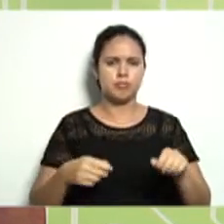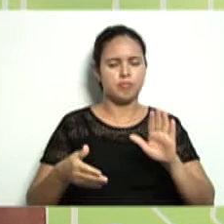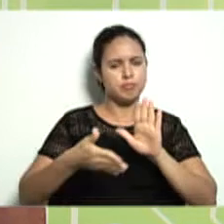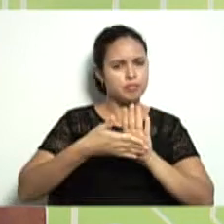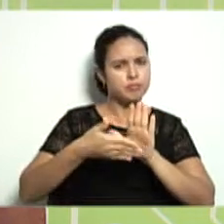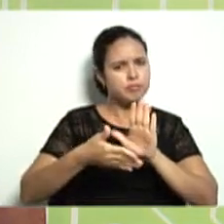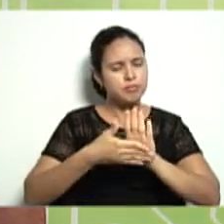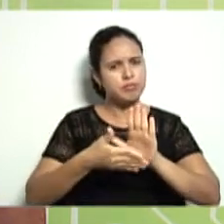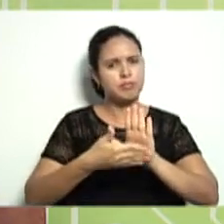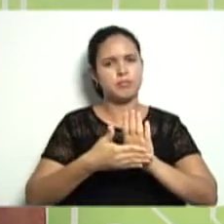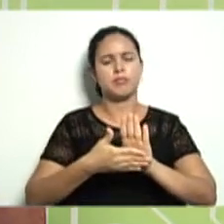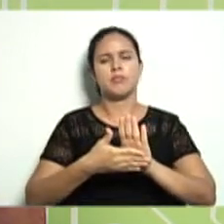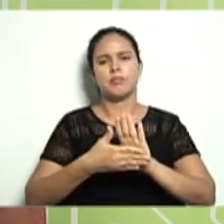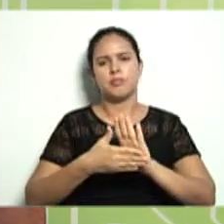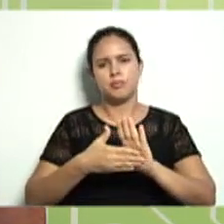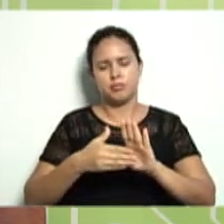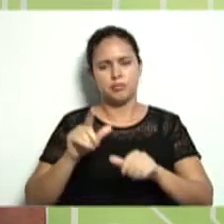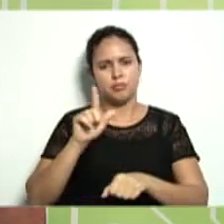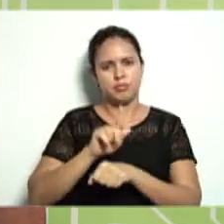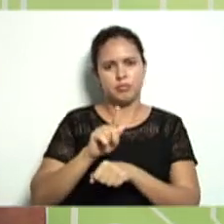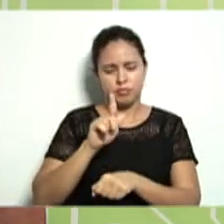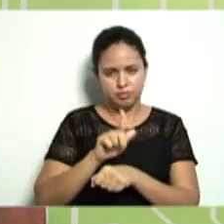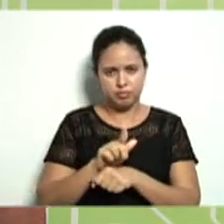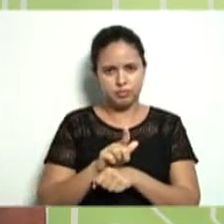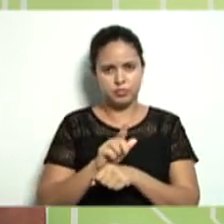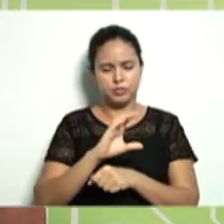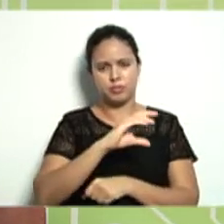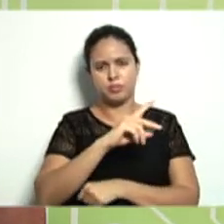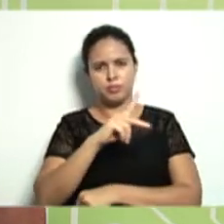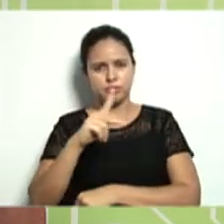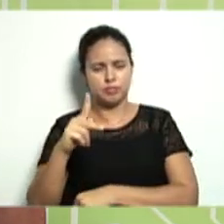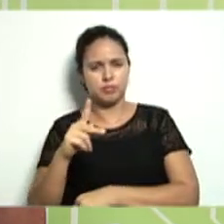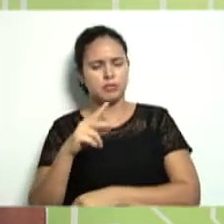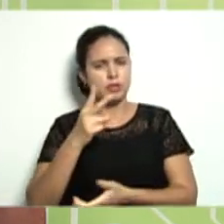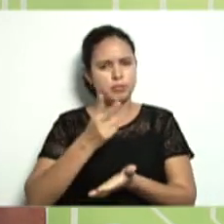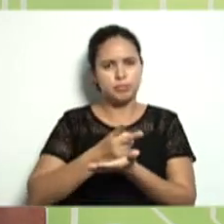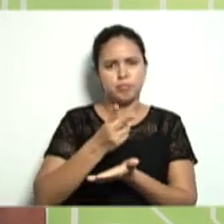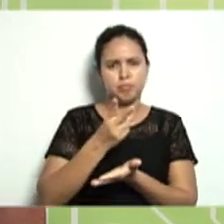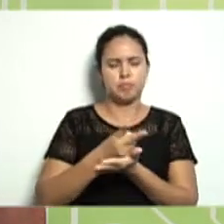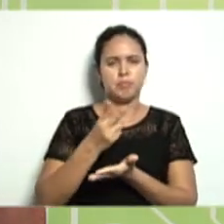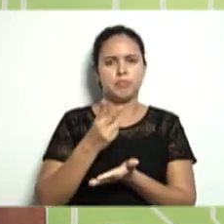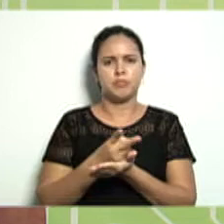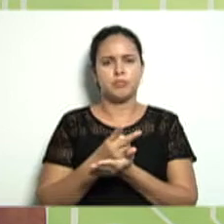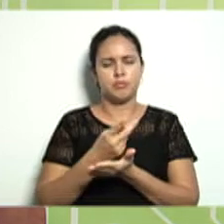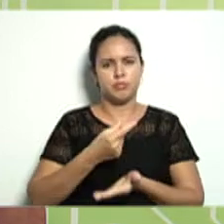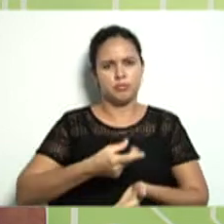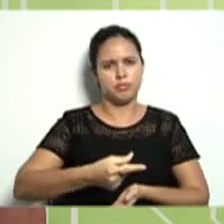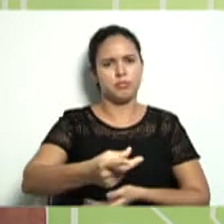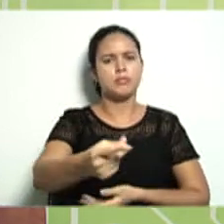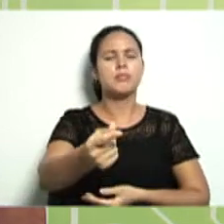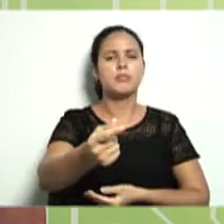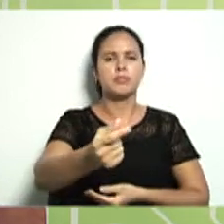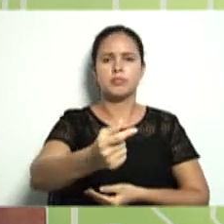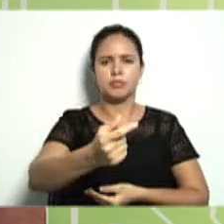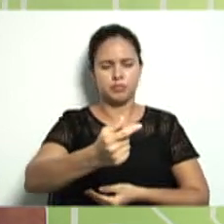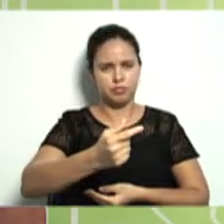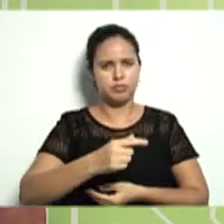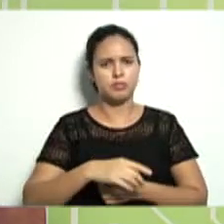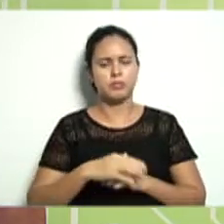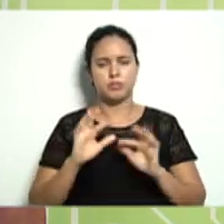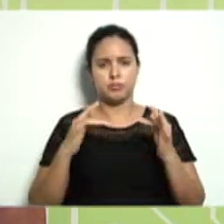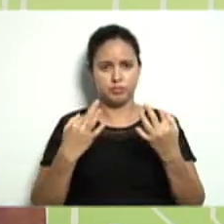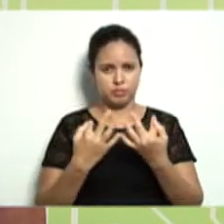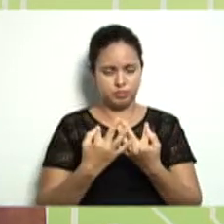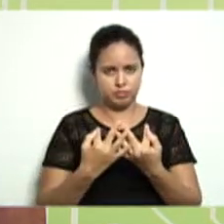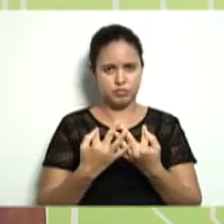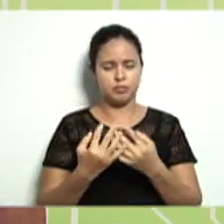explícito nas ações e na gestão para que a cooperativa se permaneça aí em várias gerações dos cooperados.